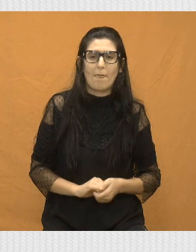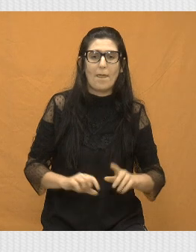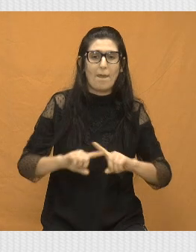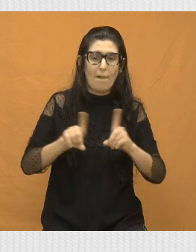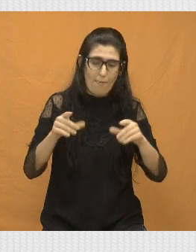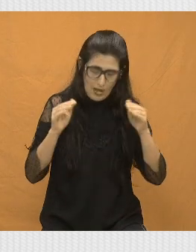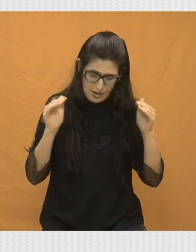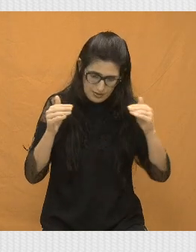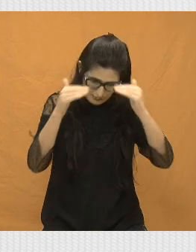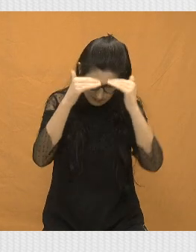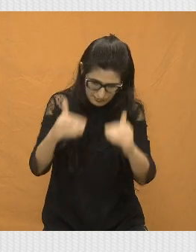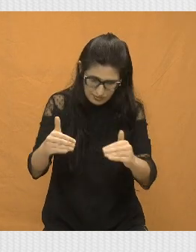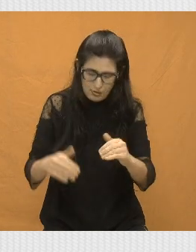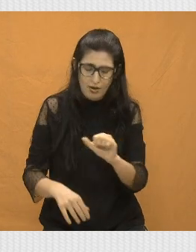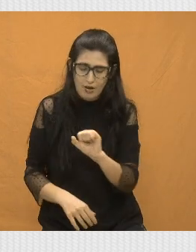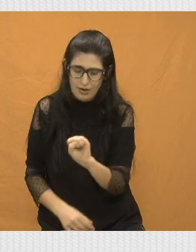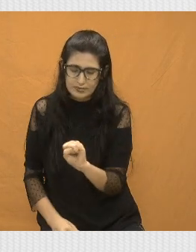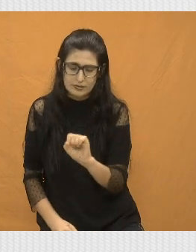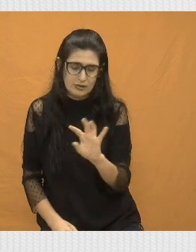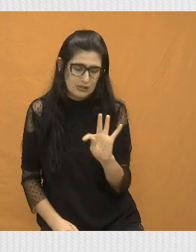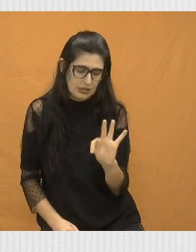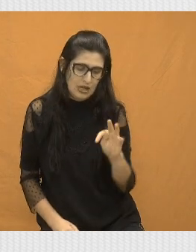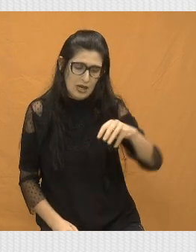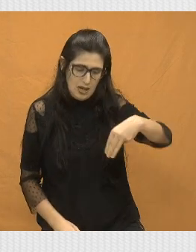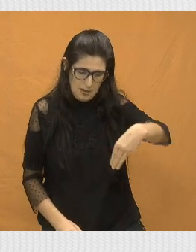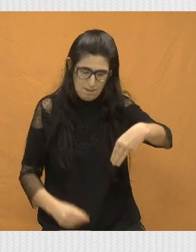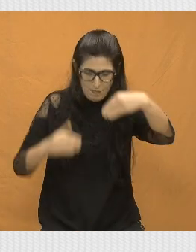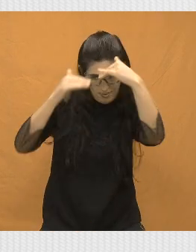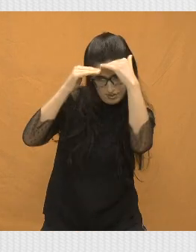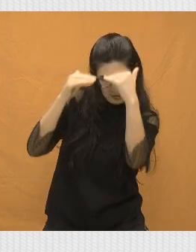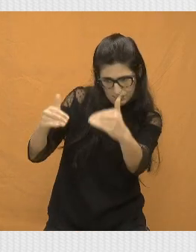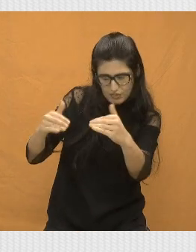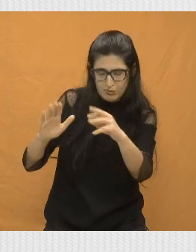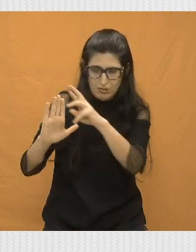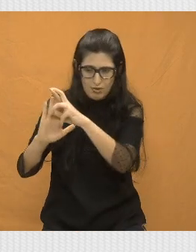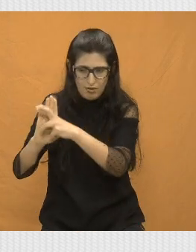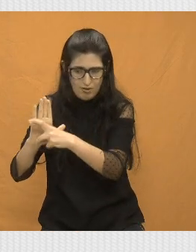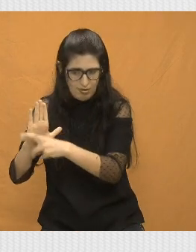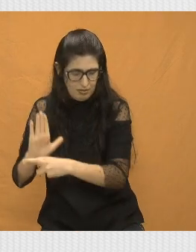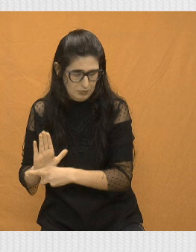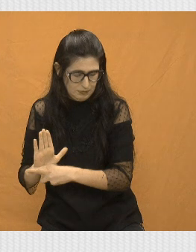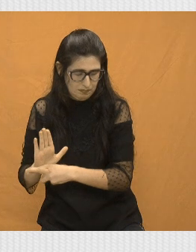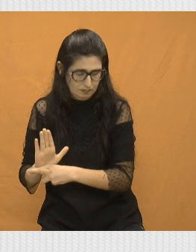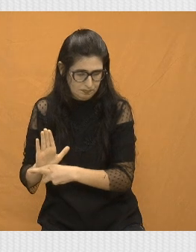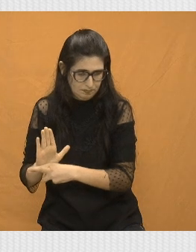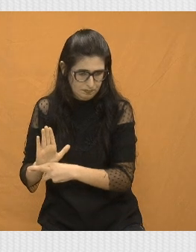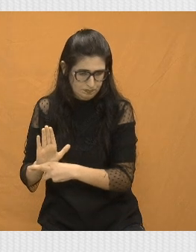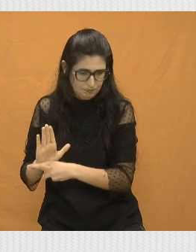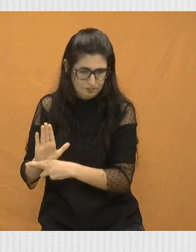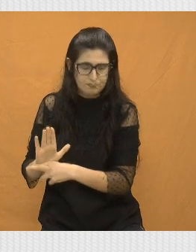do STN mesmo, por isso que segue esse mesmo padrão nas informações. Seguindo,